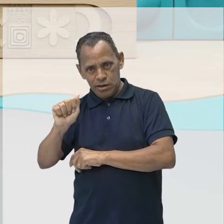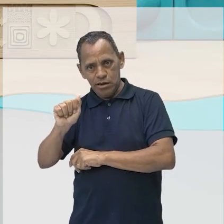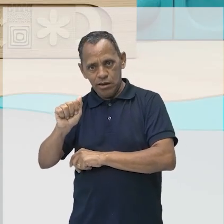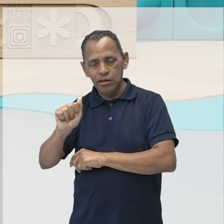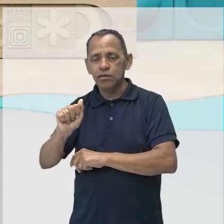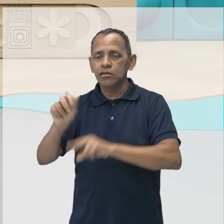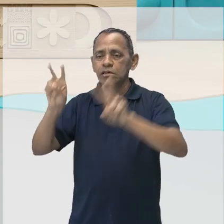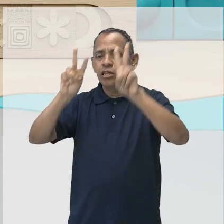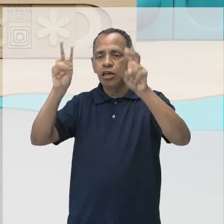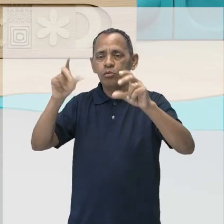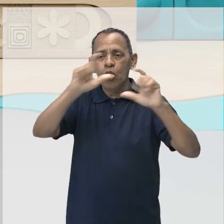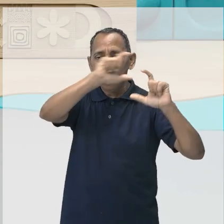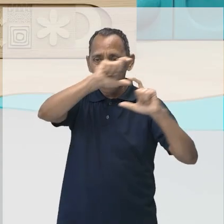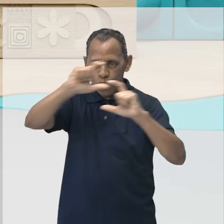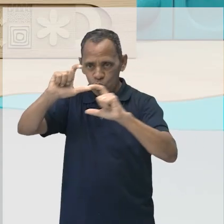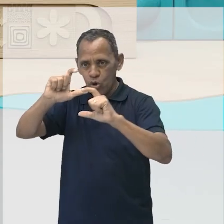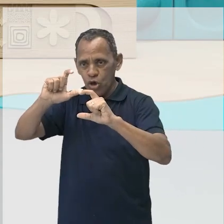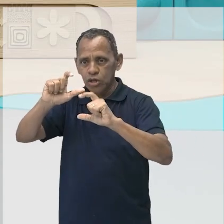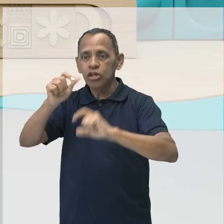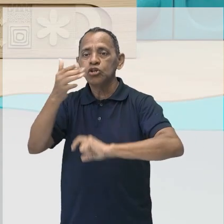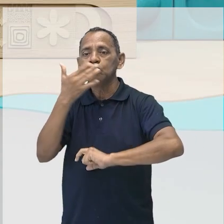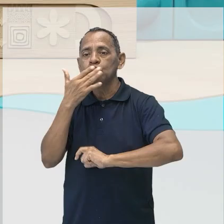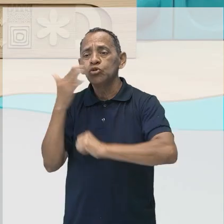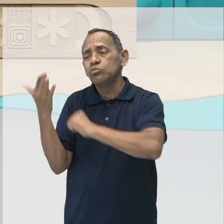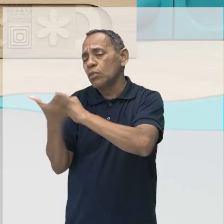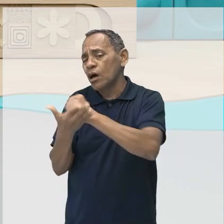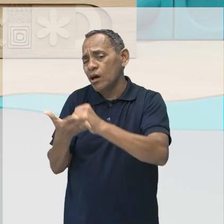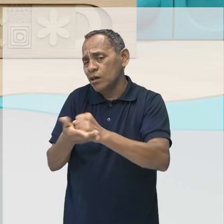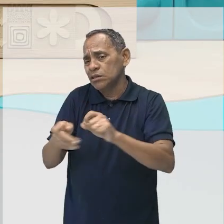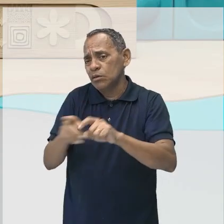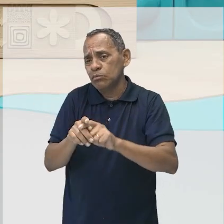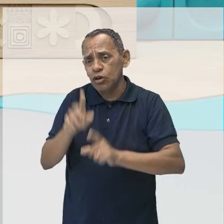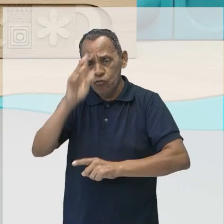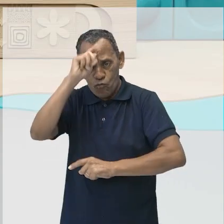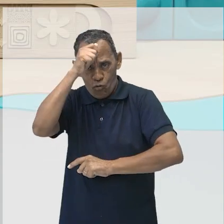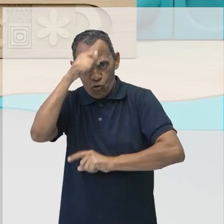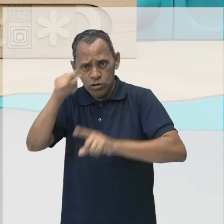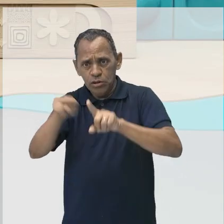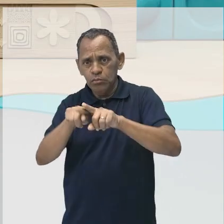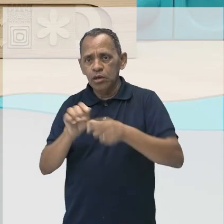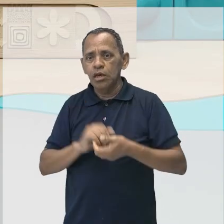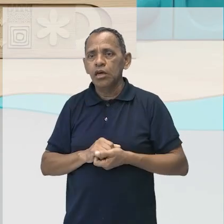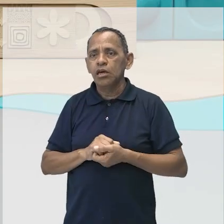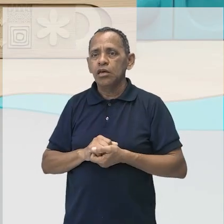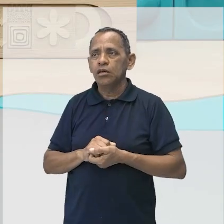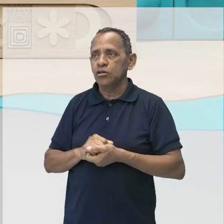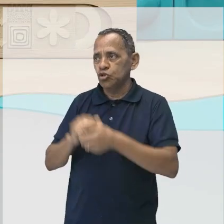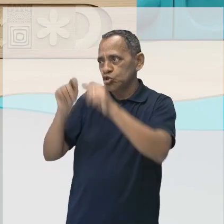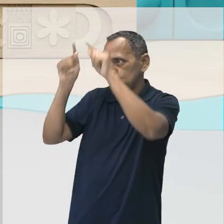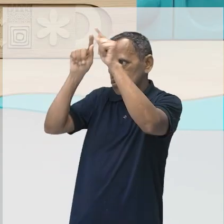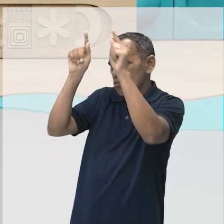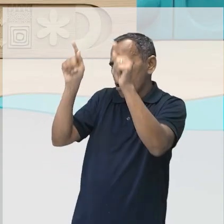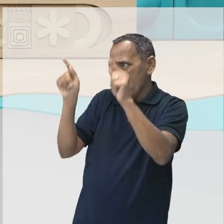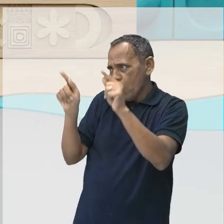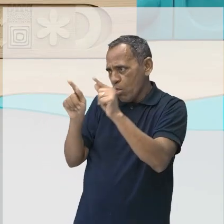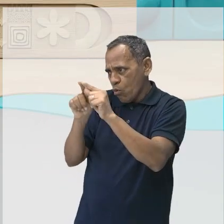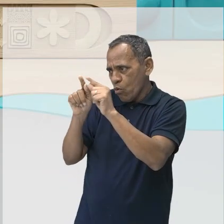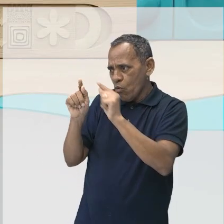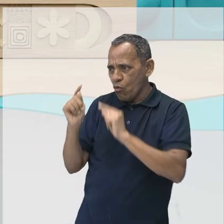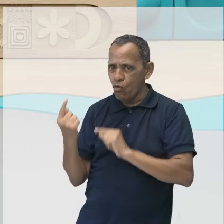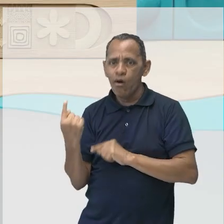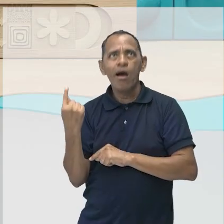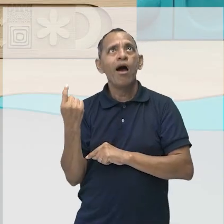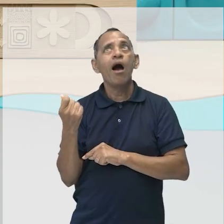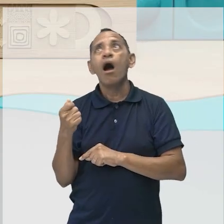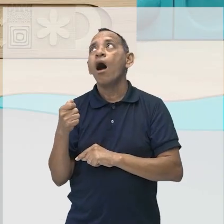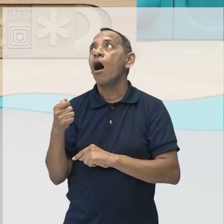em quadrinho, as cores primárias muito gritantes, a questão dos balões que eram